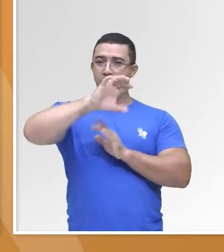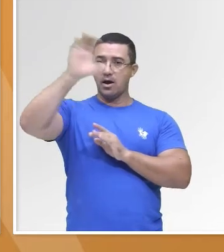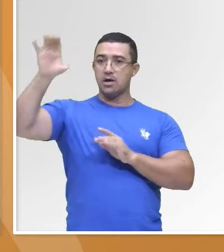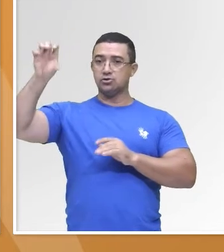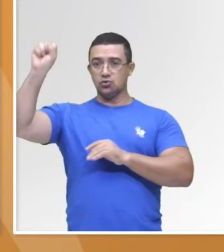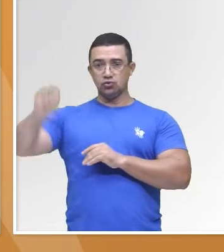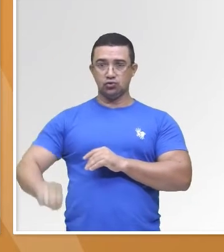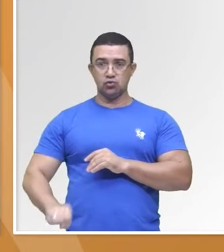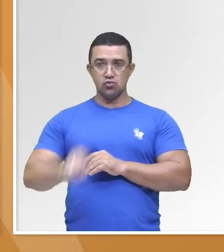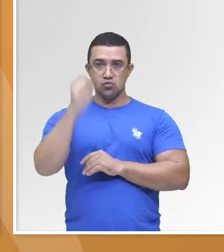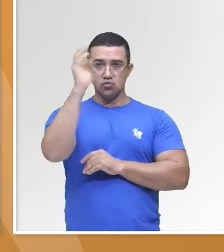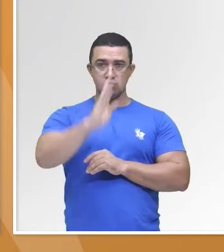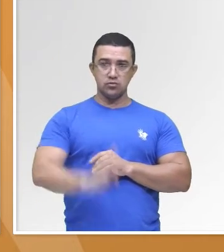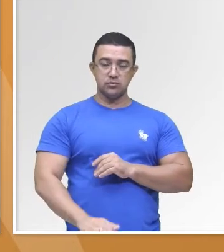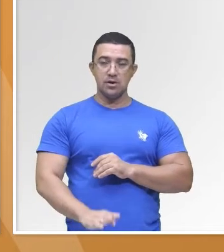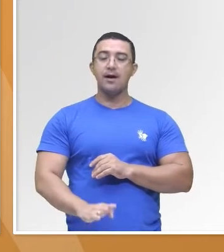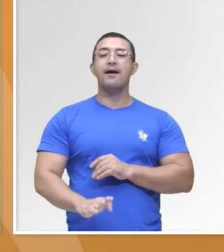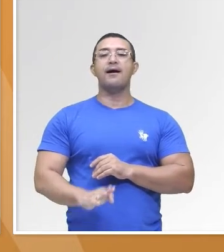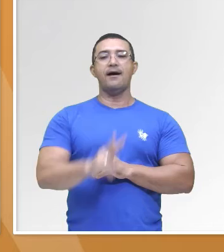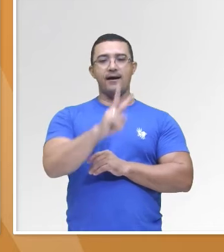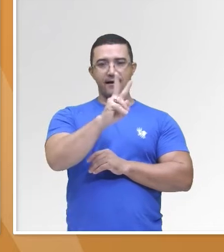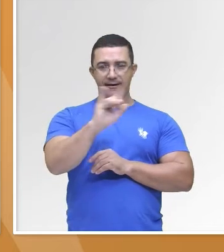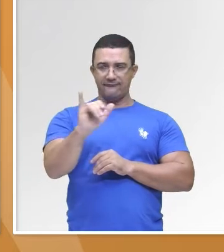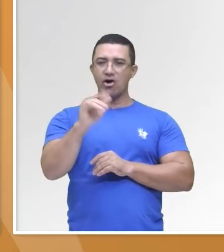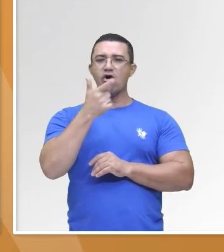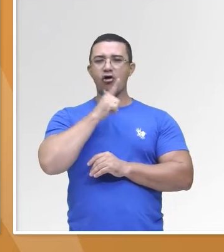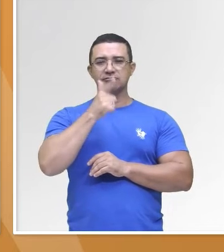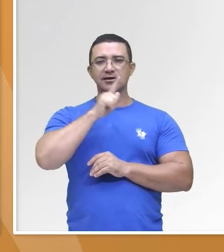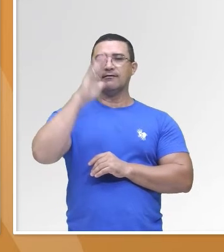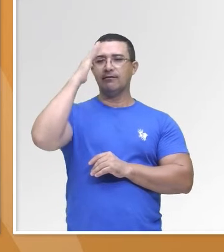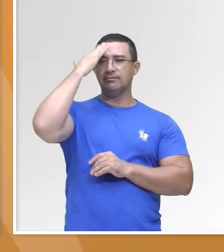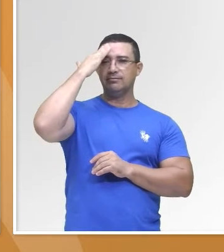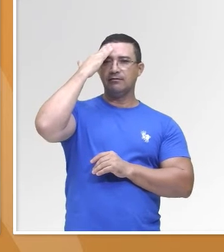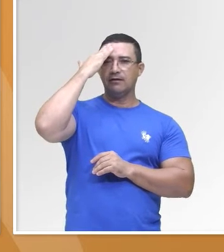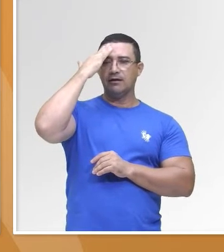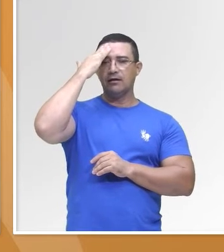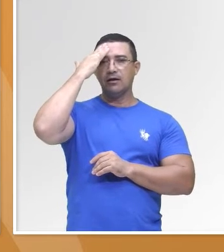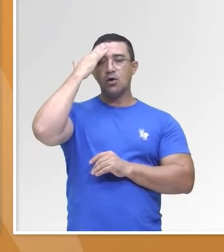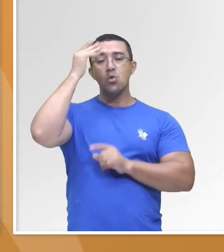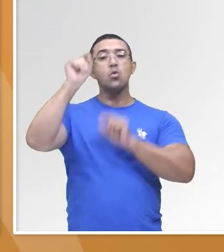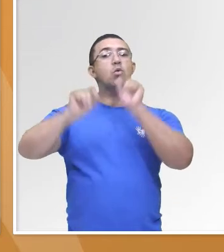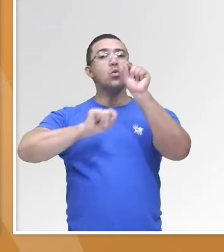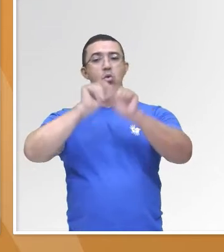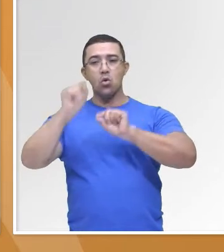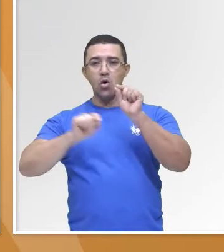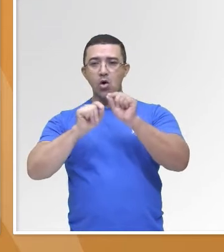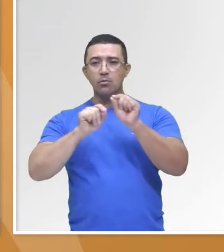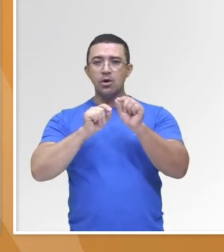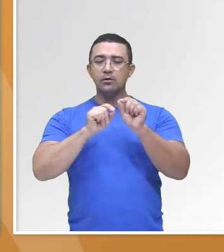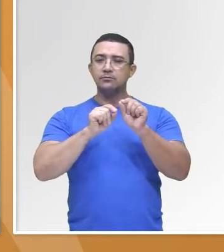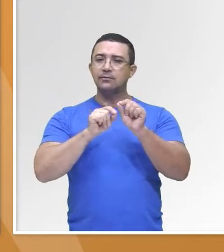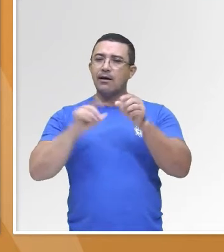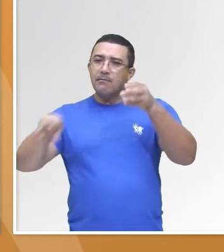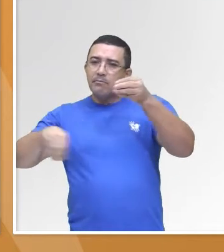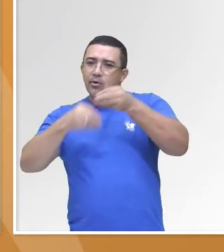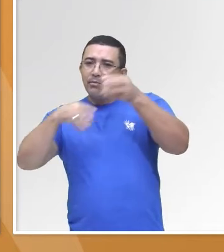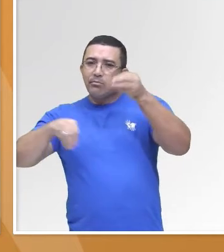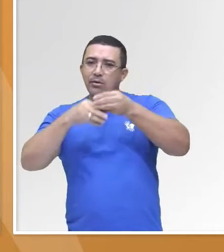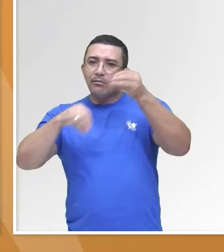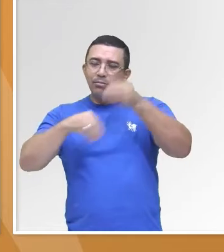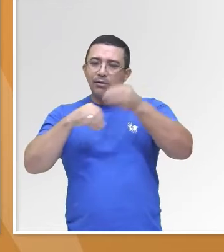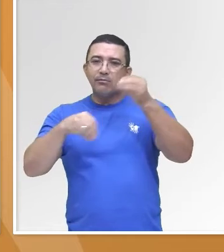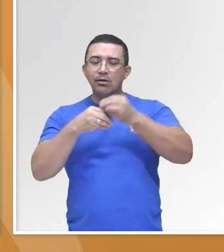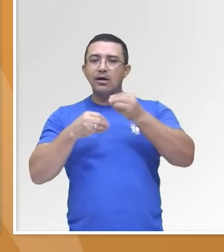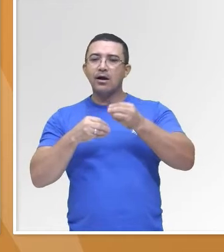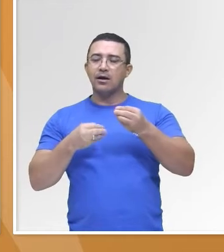do Brasil. E a gente vai entender também, né, como houve essa contribuição cultural,